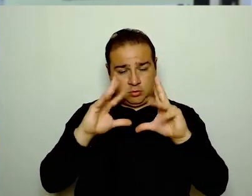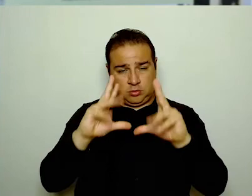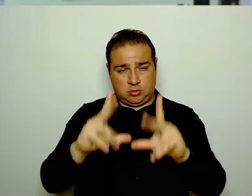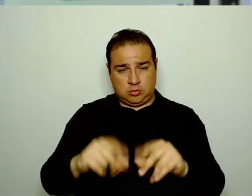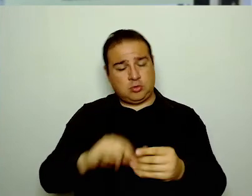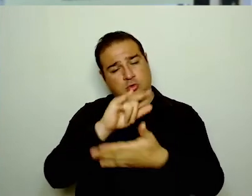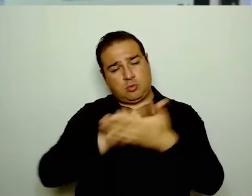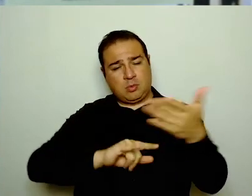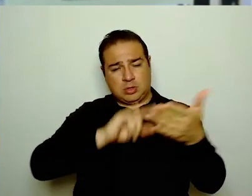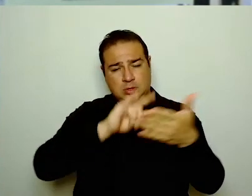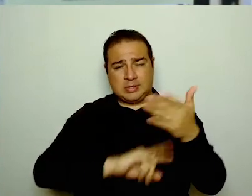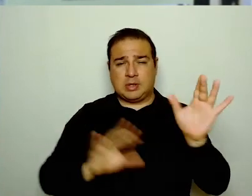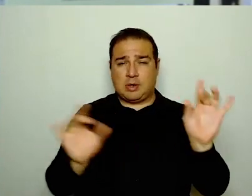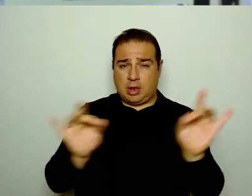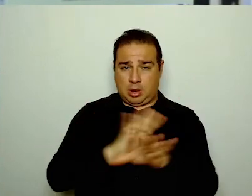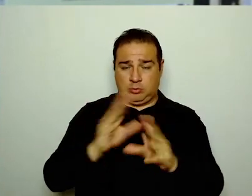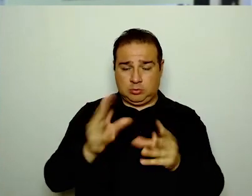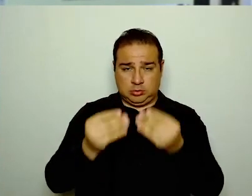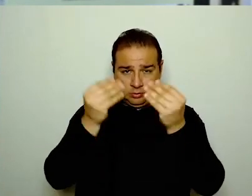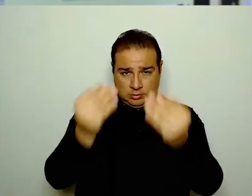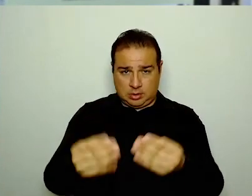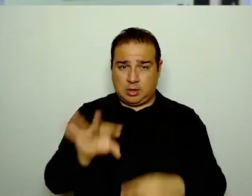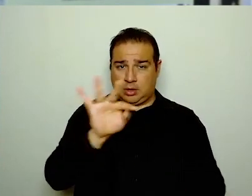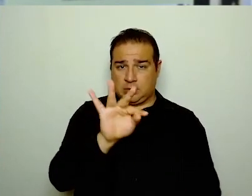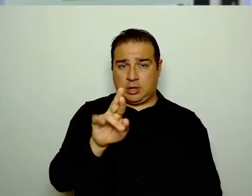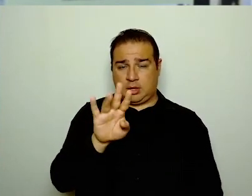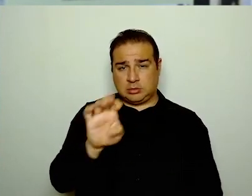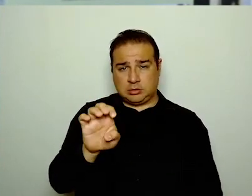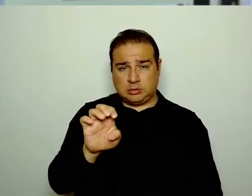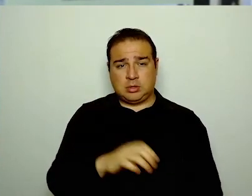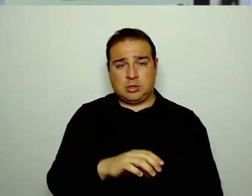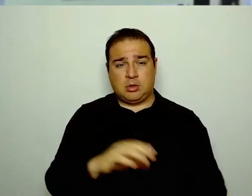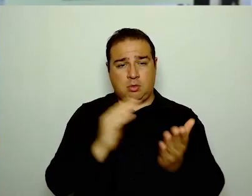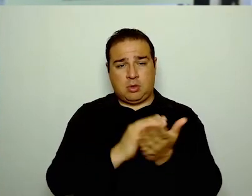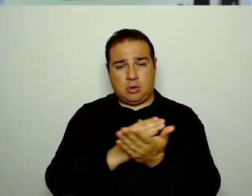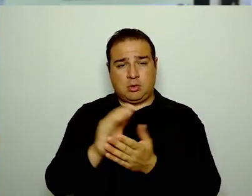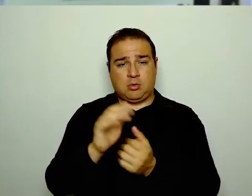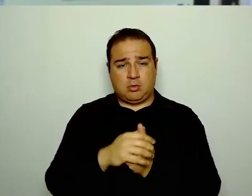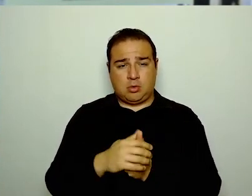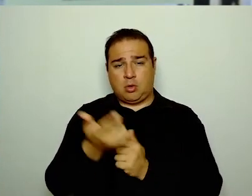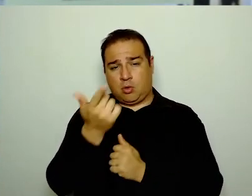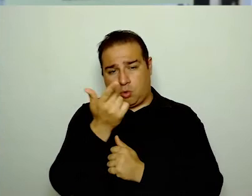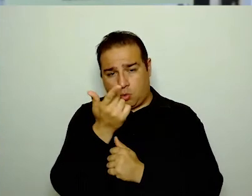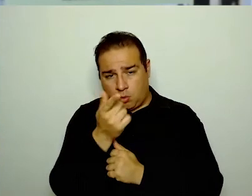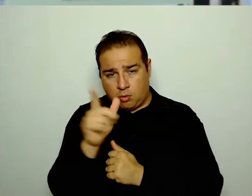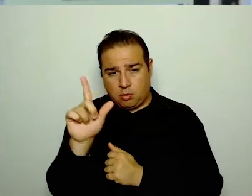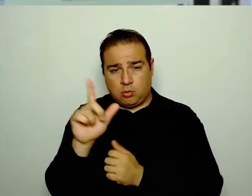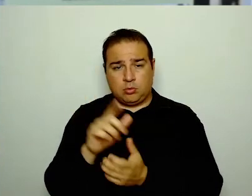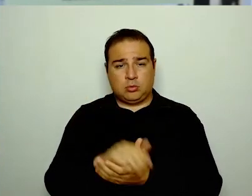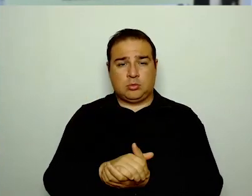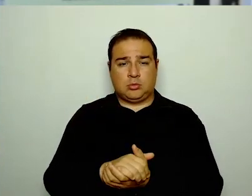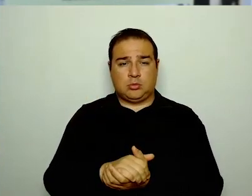já terminávamos com toda a documentação para devolver ao TRE, entraríamos com